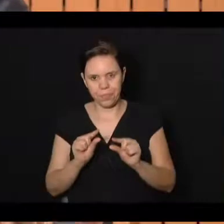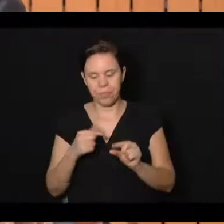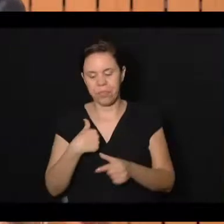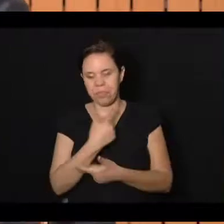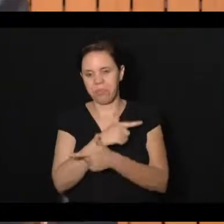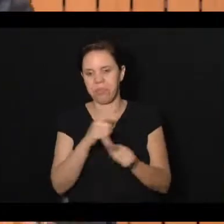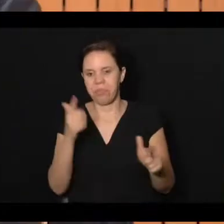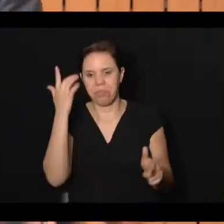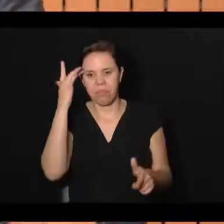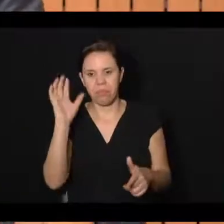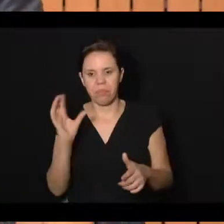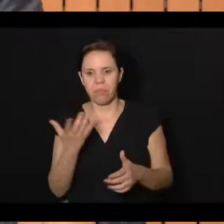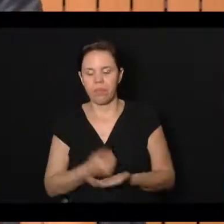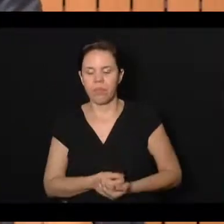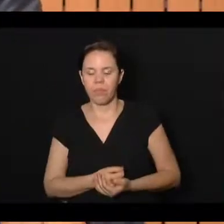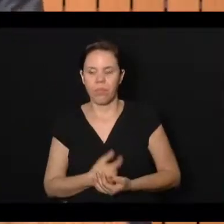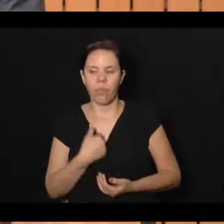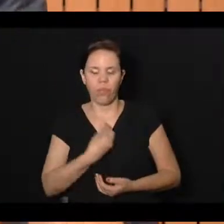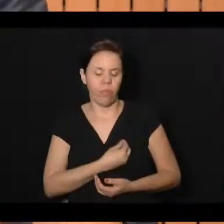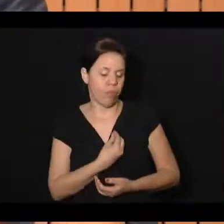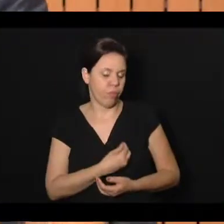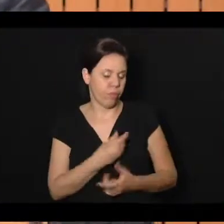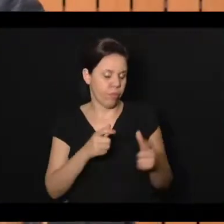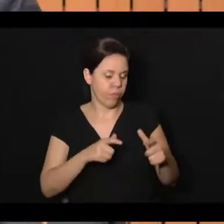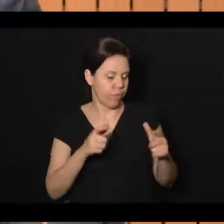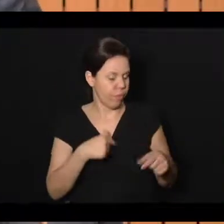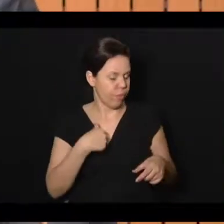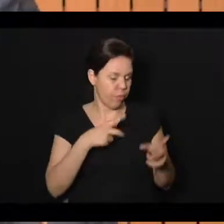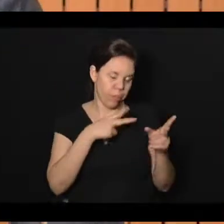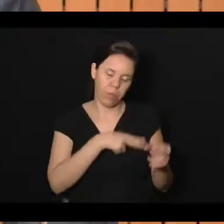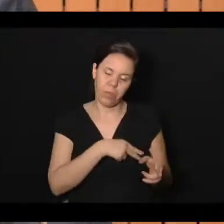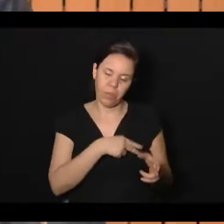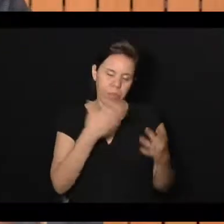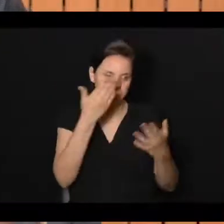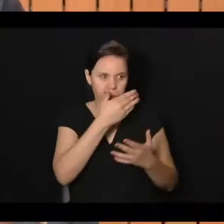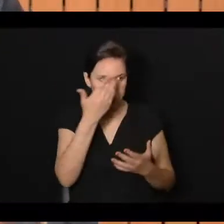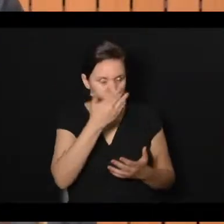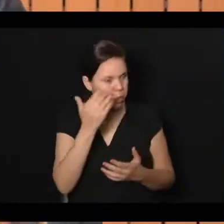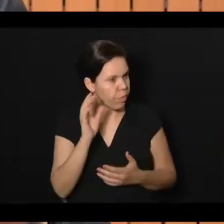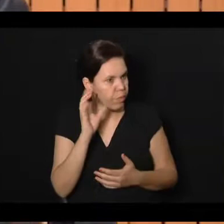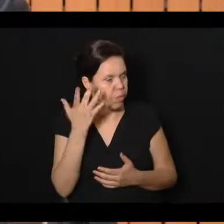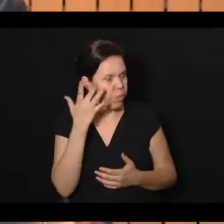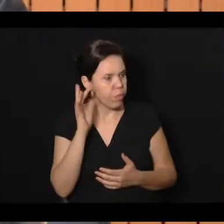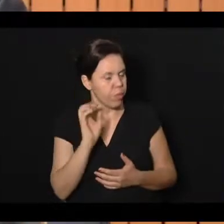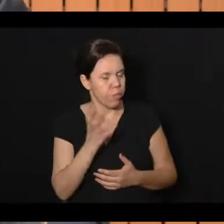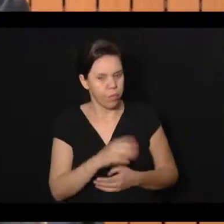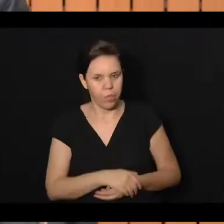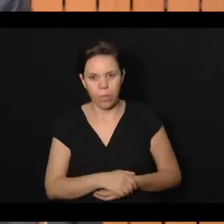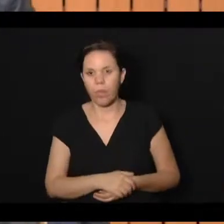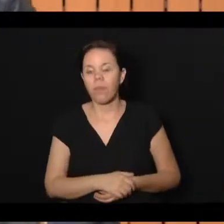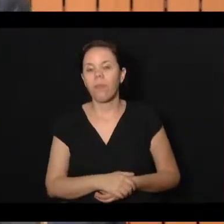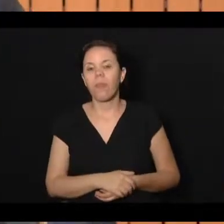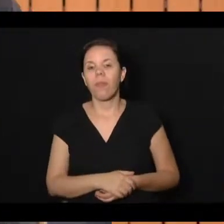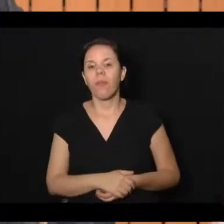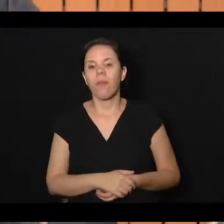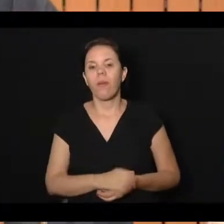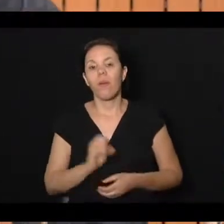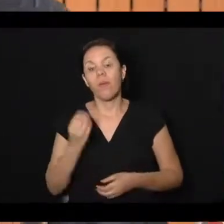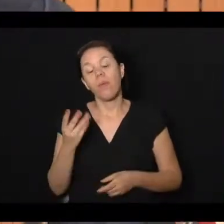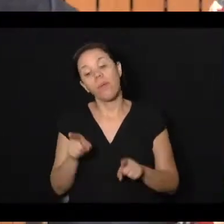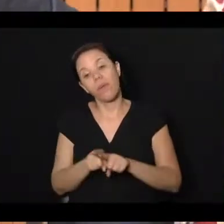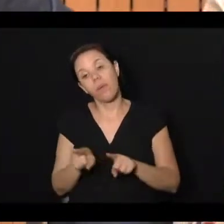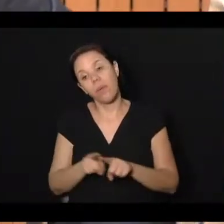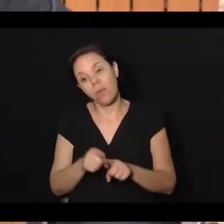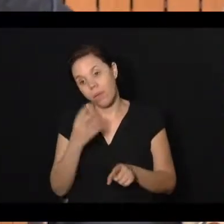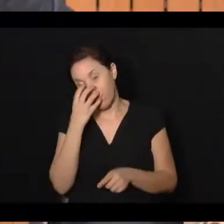o que vai acontecer que eu vou deitar no espaço eu estou dormindo eu não vejo então não sei o que vai ser o golo também o ter um cachorro nã o